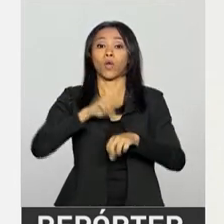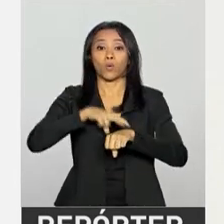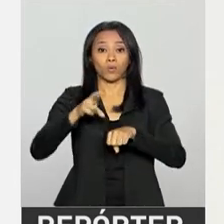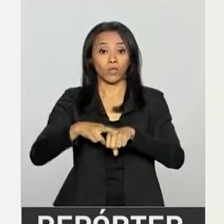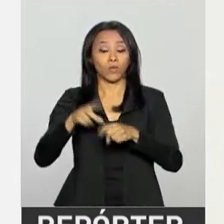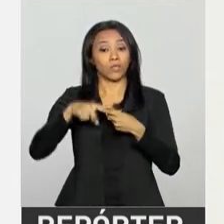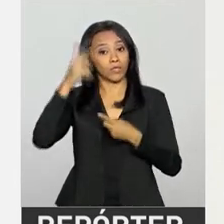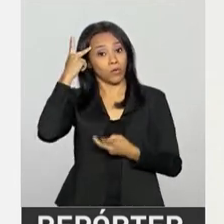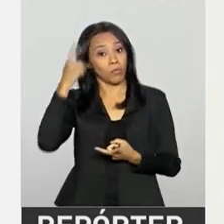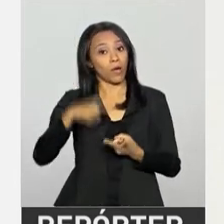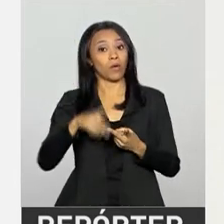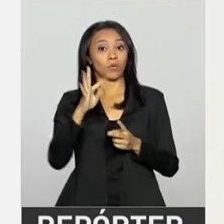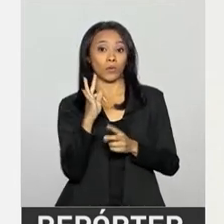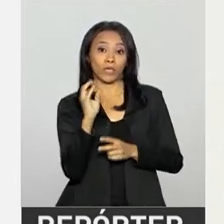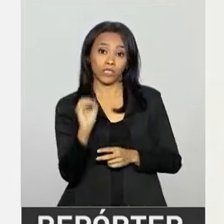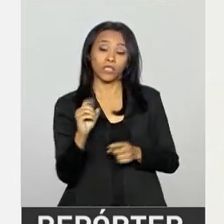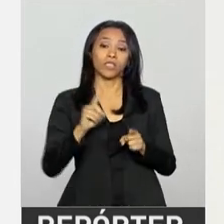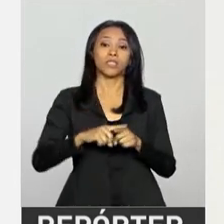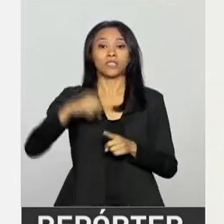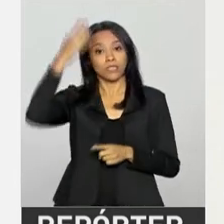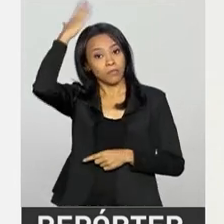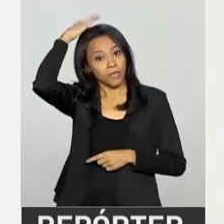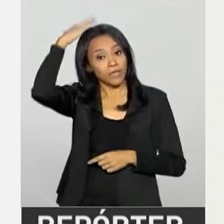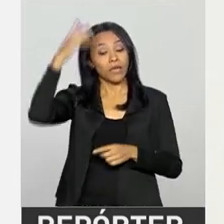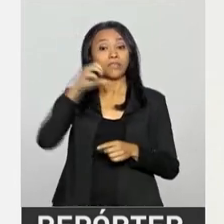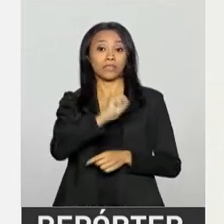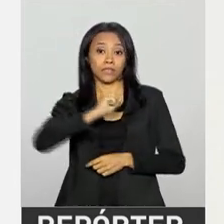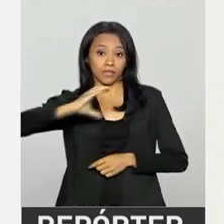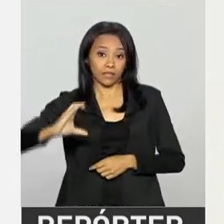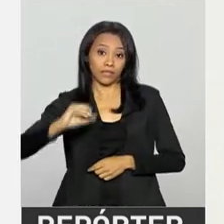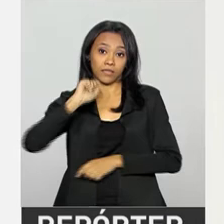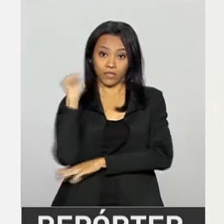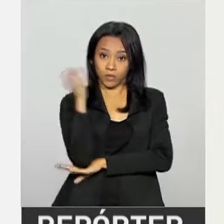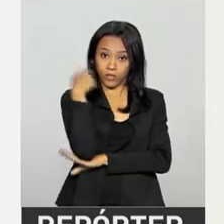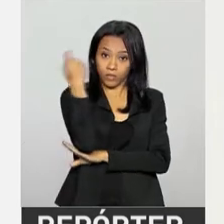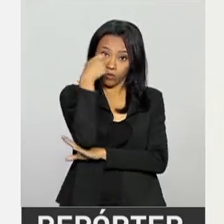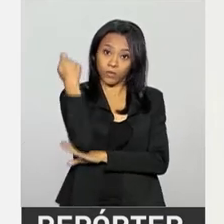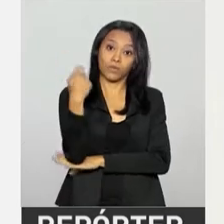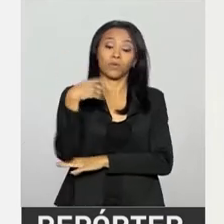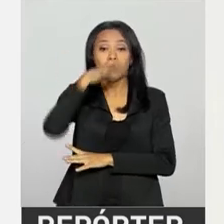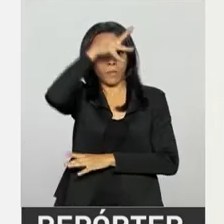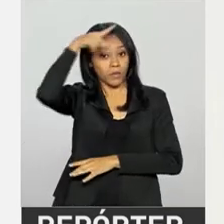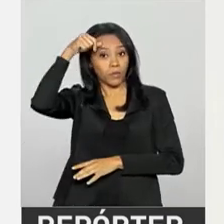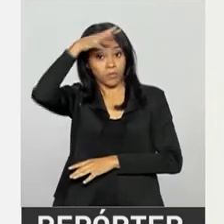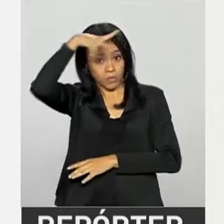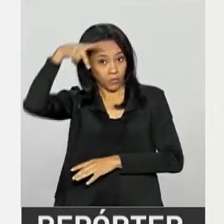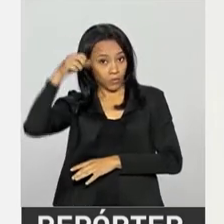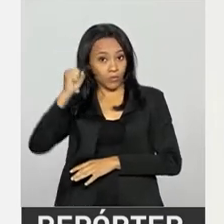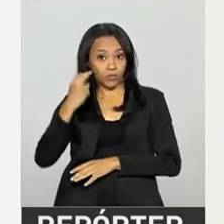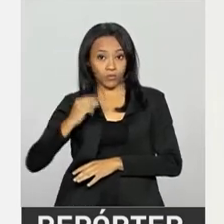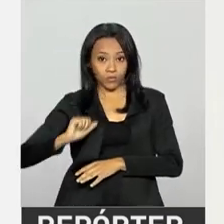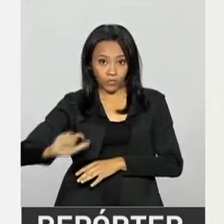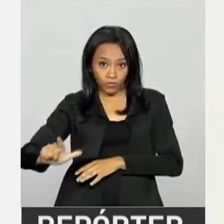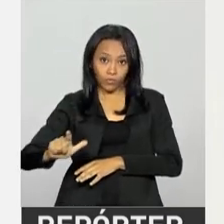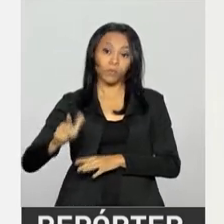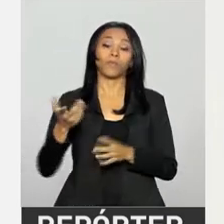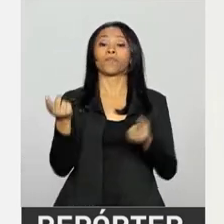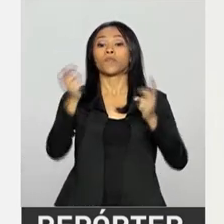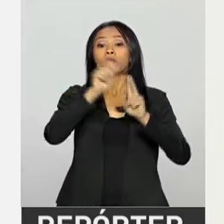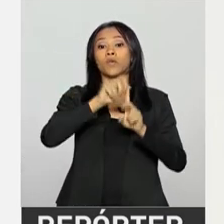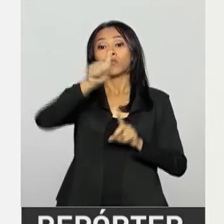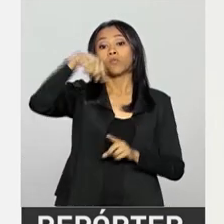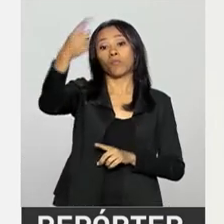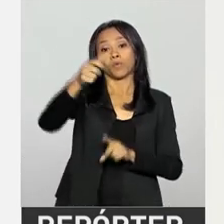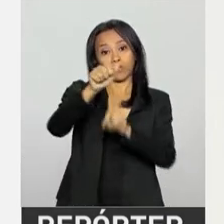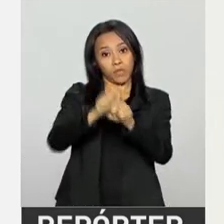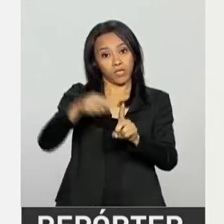Paulo, Tocantins, Paraná, Santa Catarina, Rio Grande do Sul, Mato Grosso e Mato Grosso do Sul. Já em março do ano que